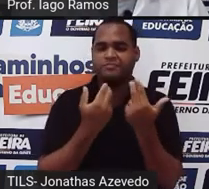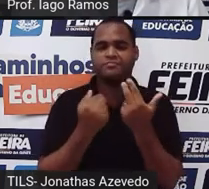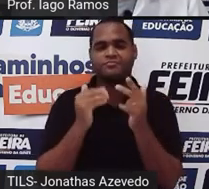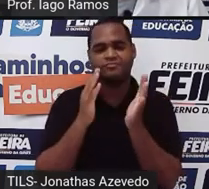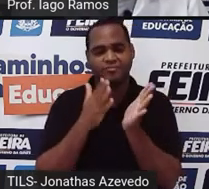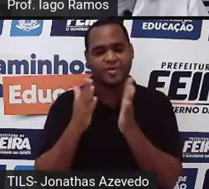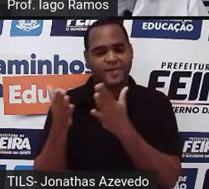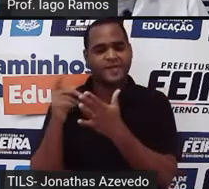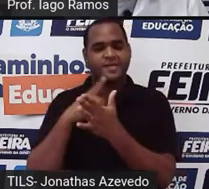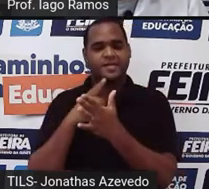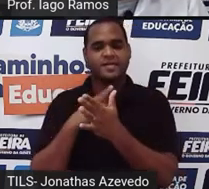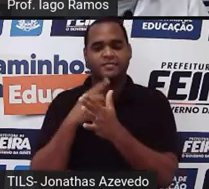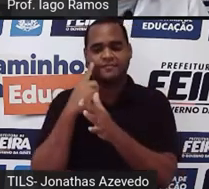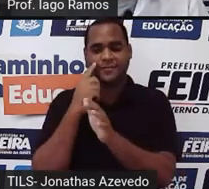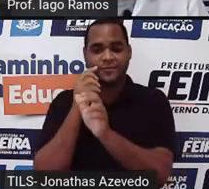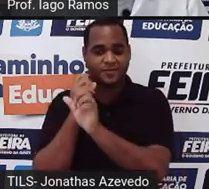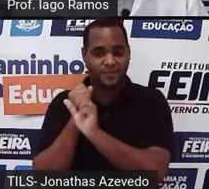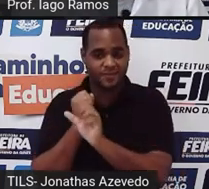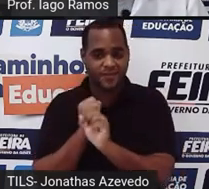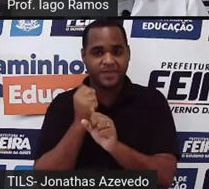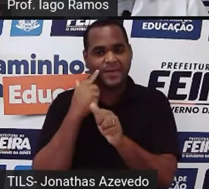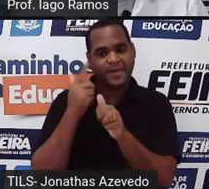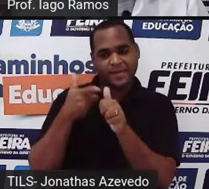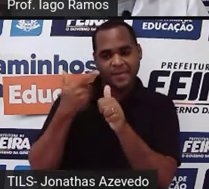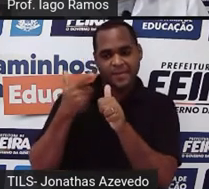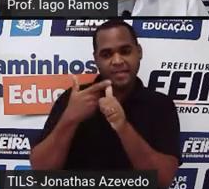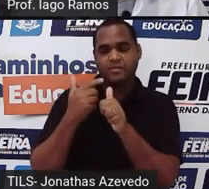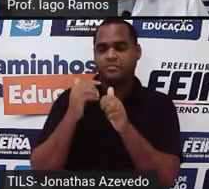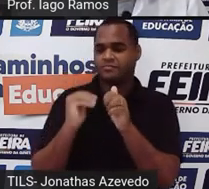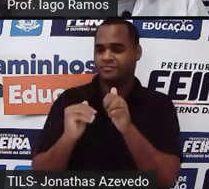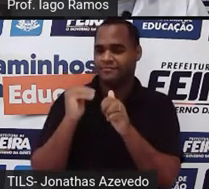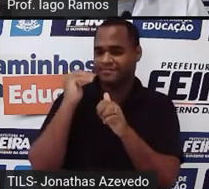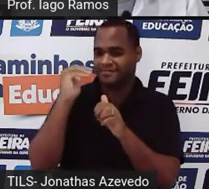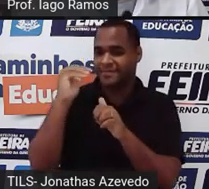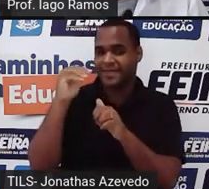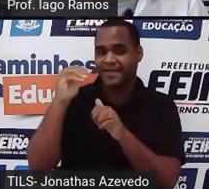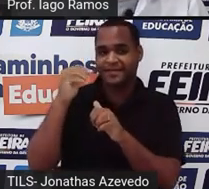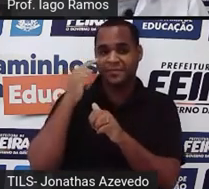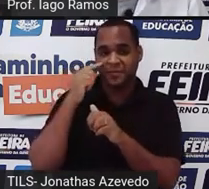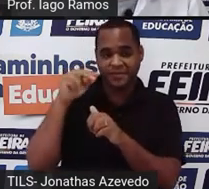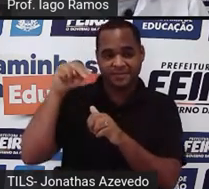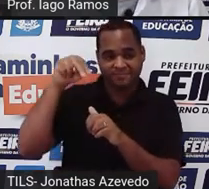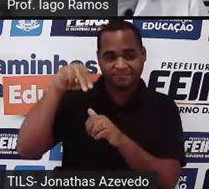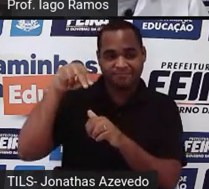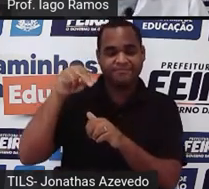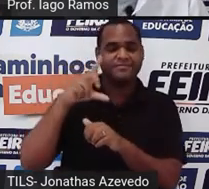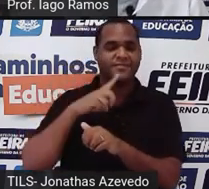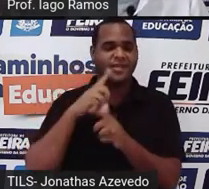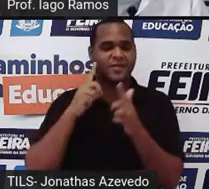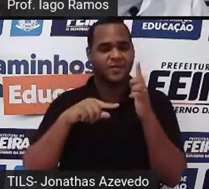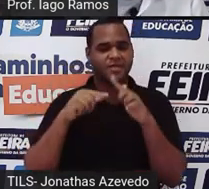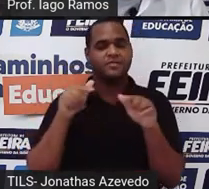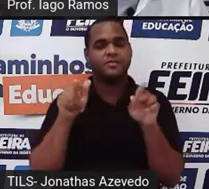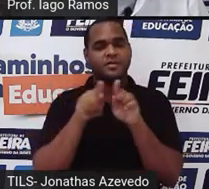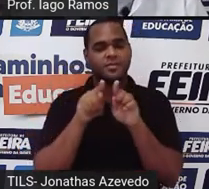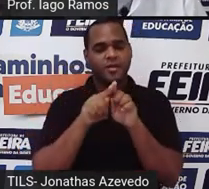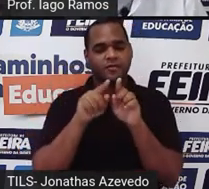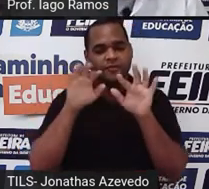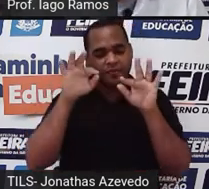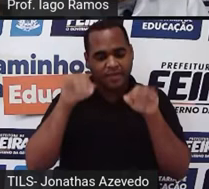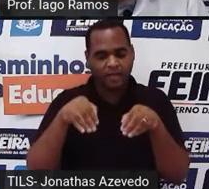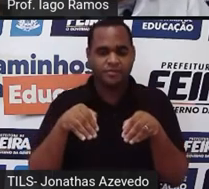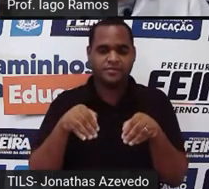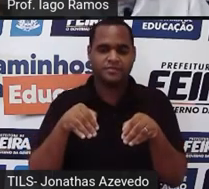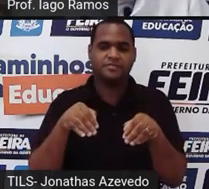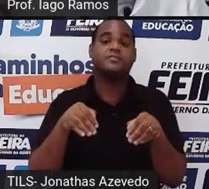a divisão das bases, eleva aquele expoente que apareceu nas potências, tá? E aí, essa última potência a